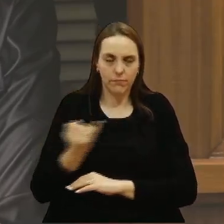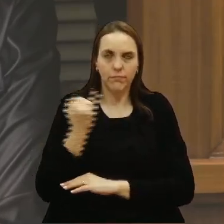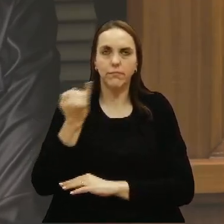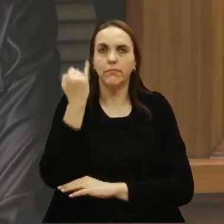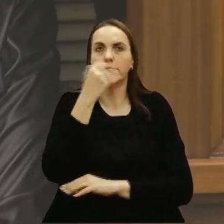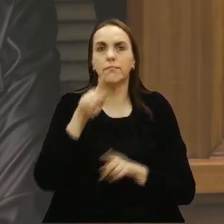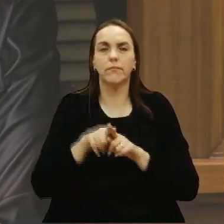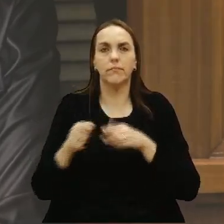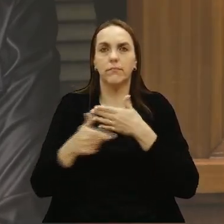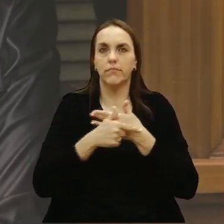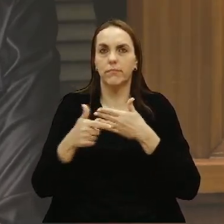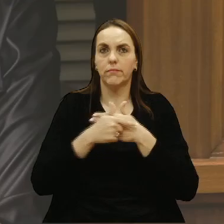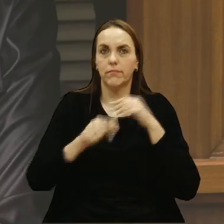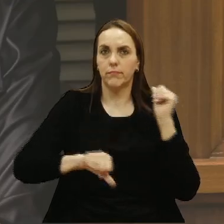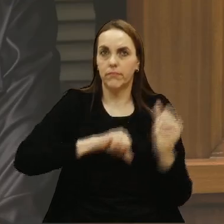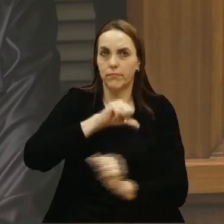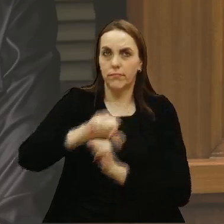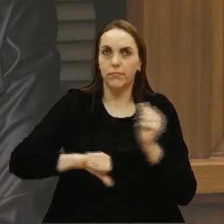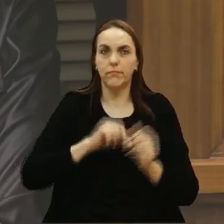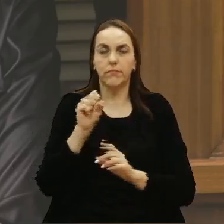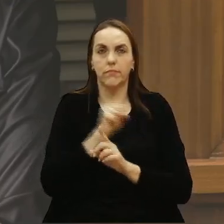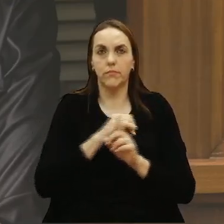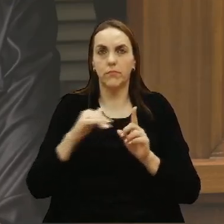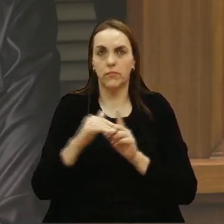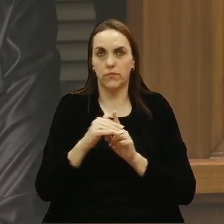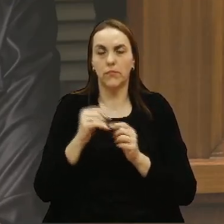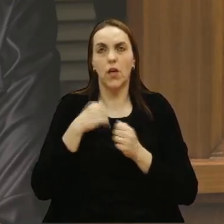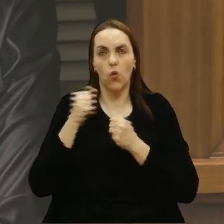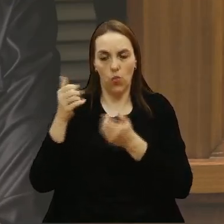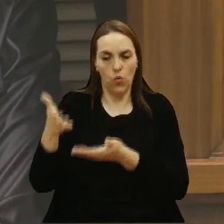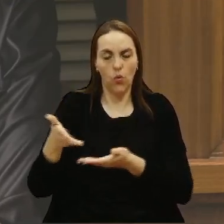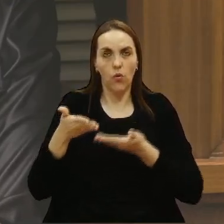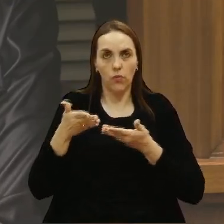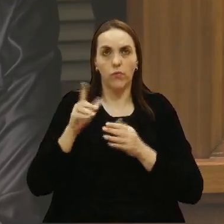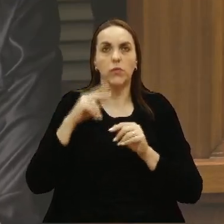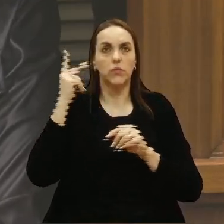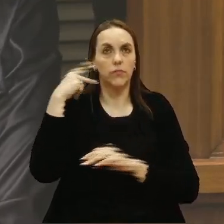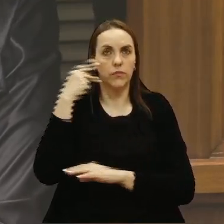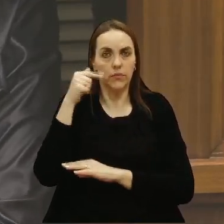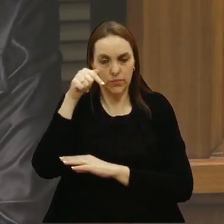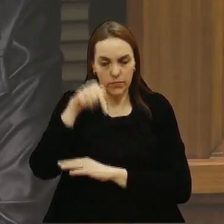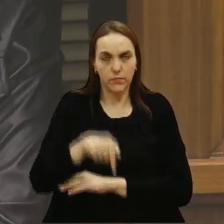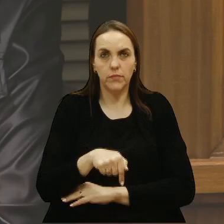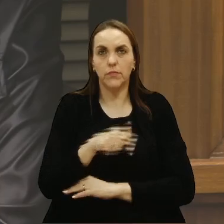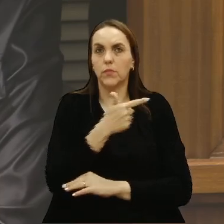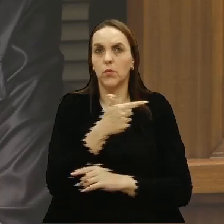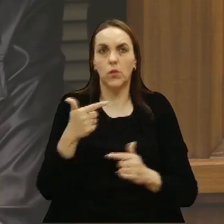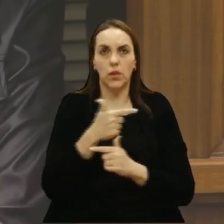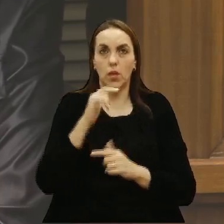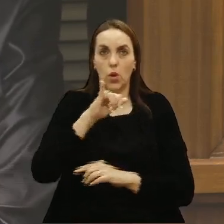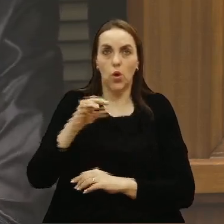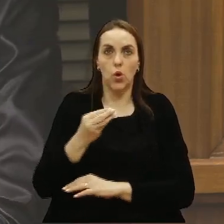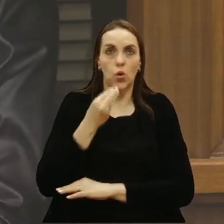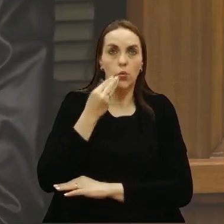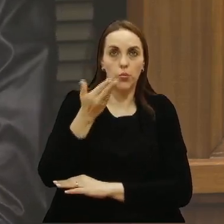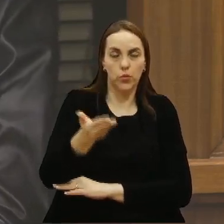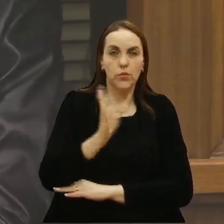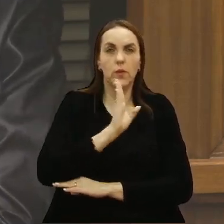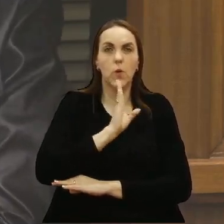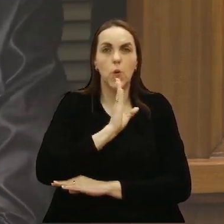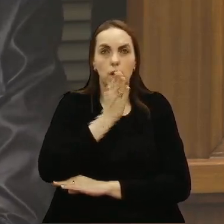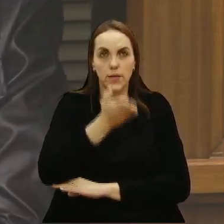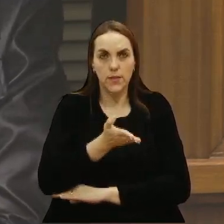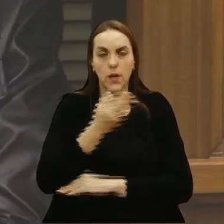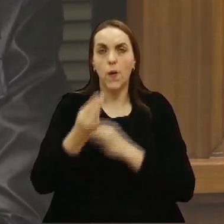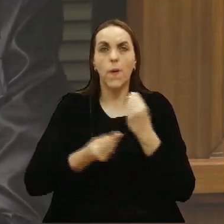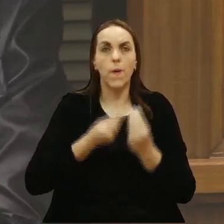importante papel na transformação social. Eu convido os vereadores dessa casa que ainda não tiveram a oportunidade de conhecer